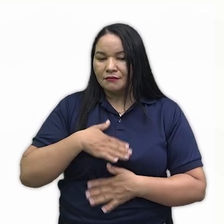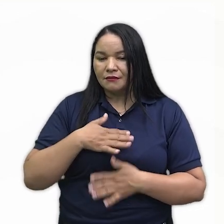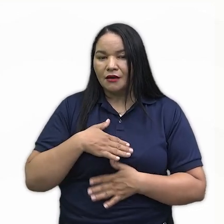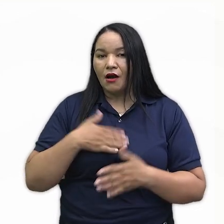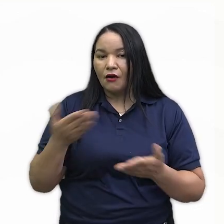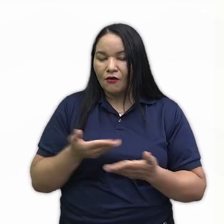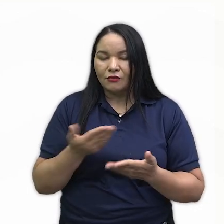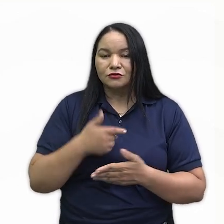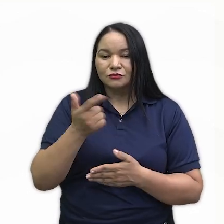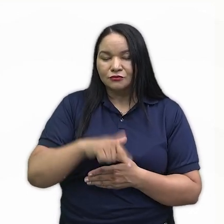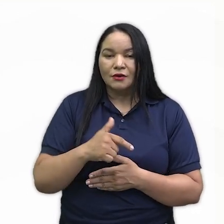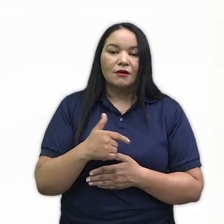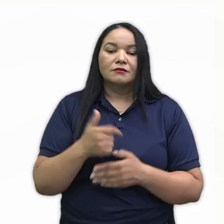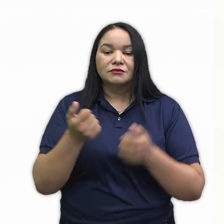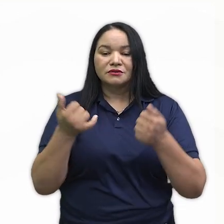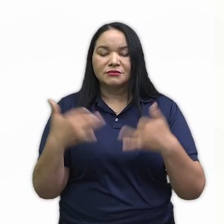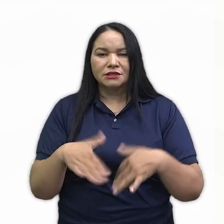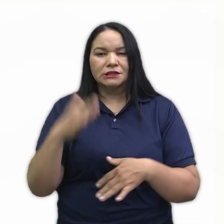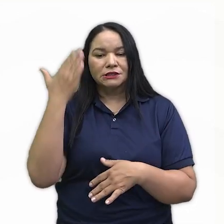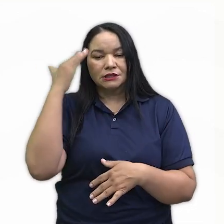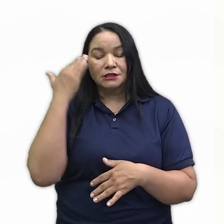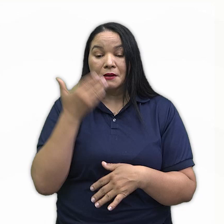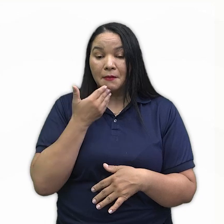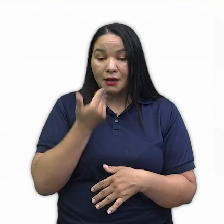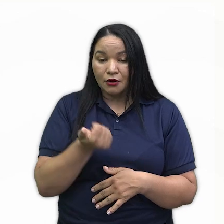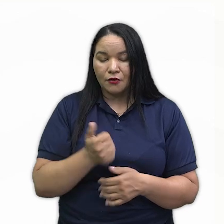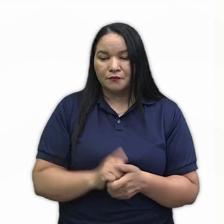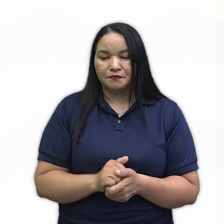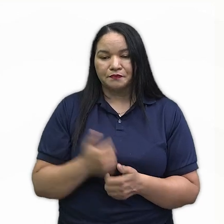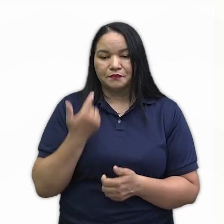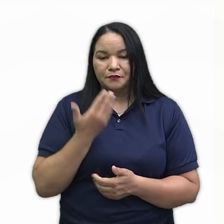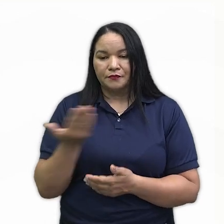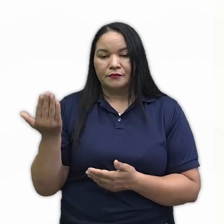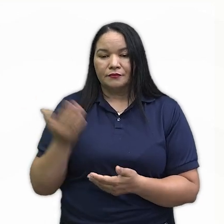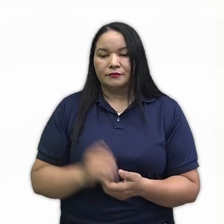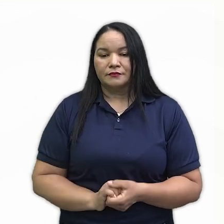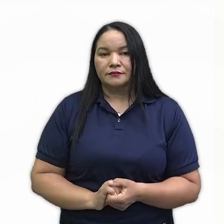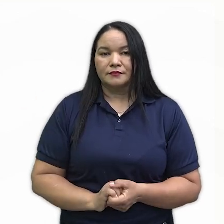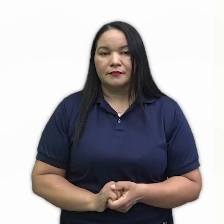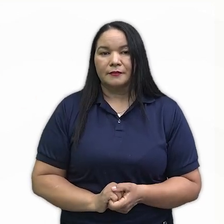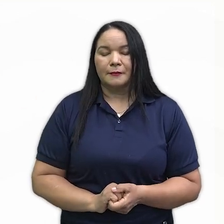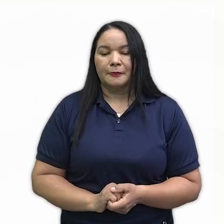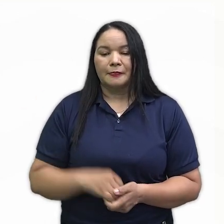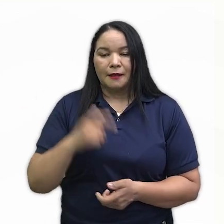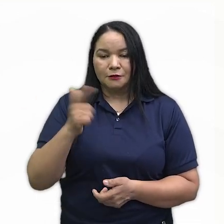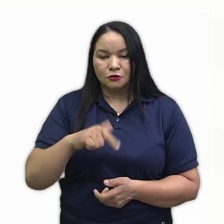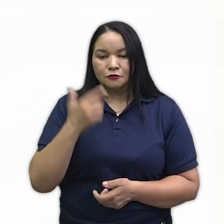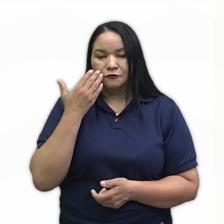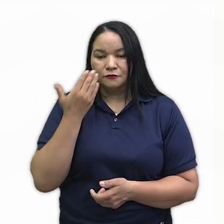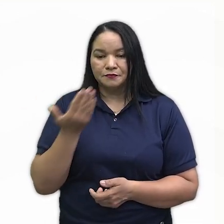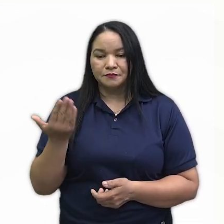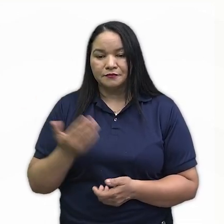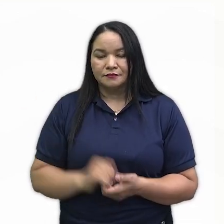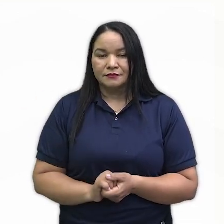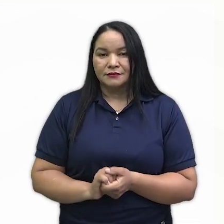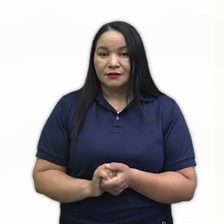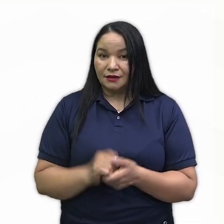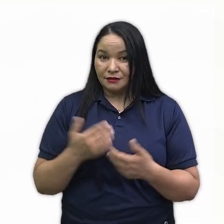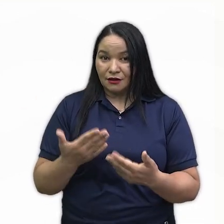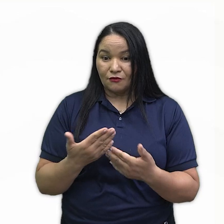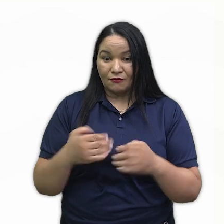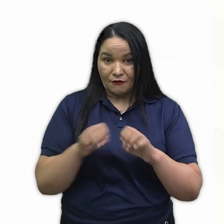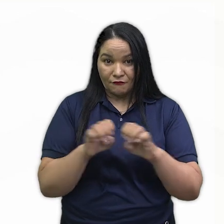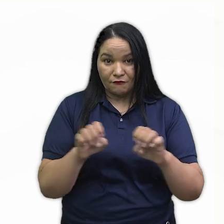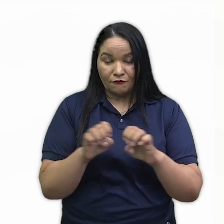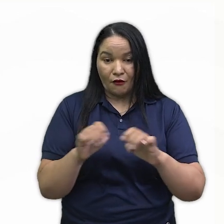vamos aqui entender melhor tudo isso, o que nós acabamos de ler. Lembra aqui que veio a forma padrão, não é?